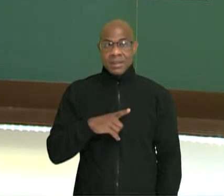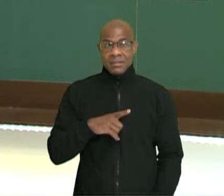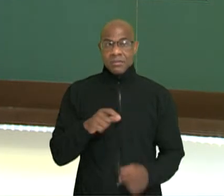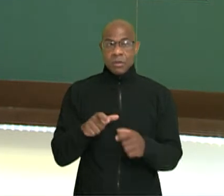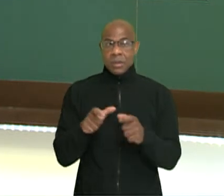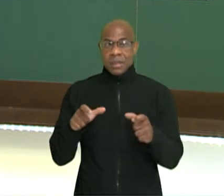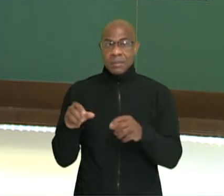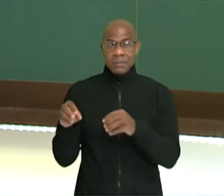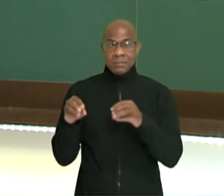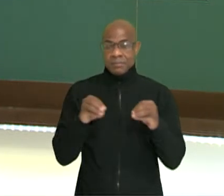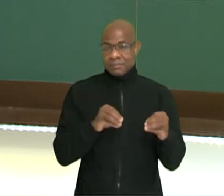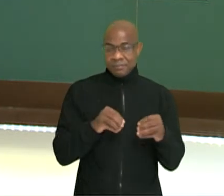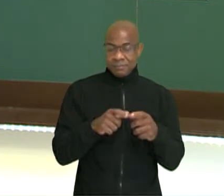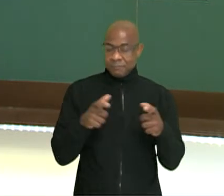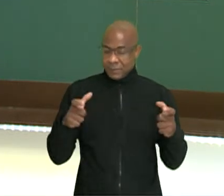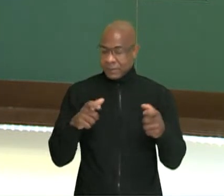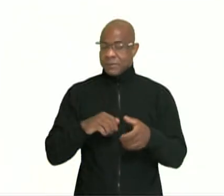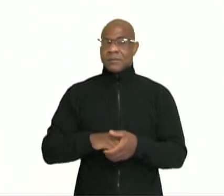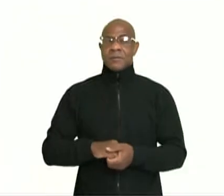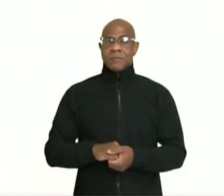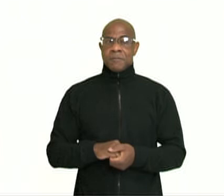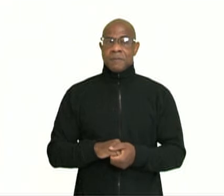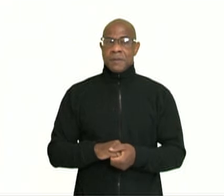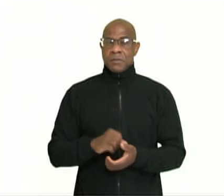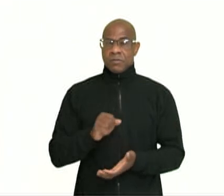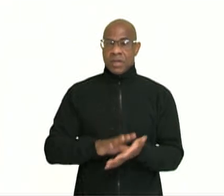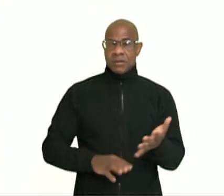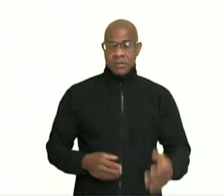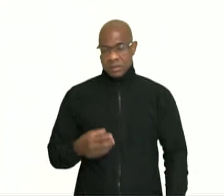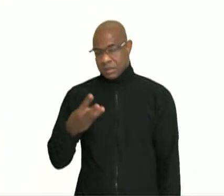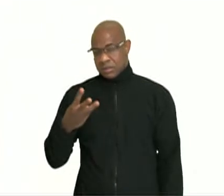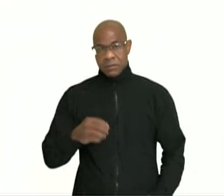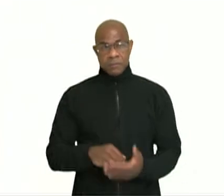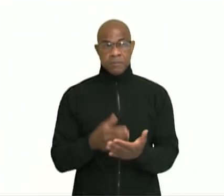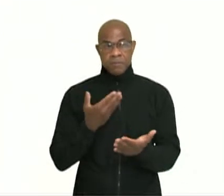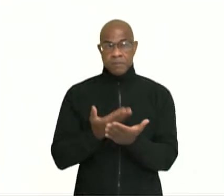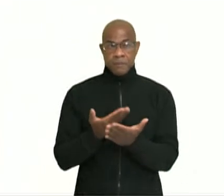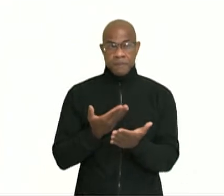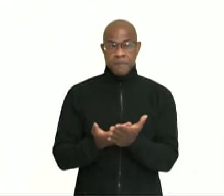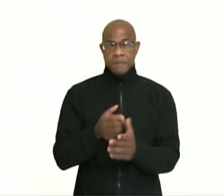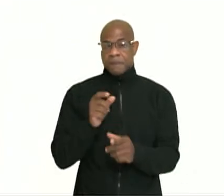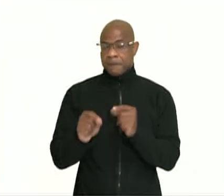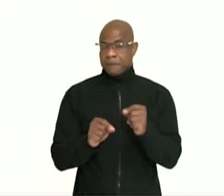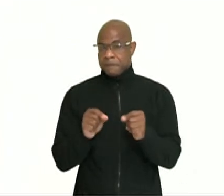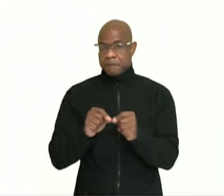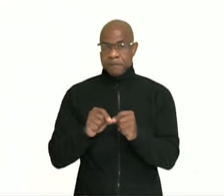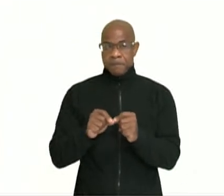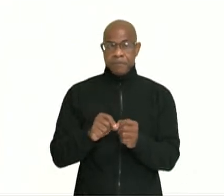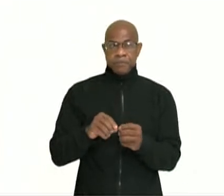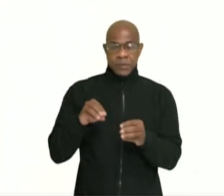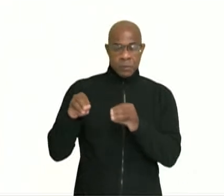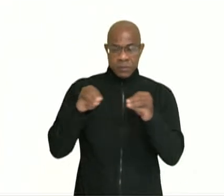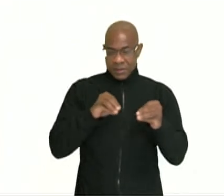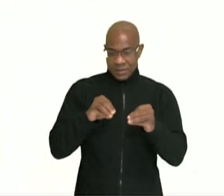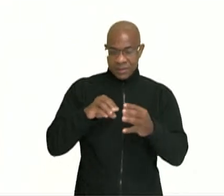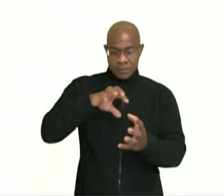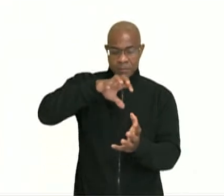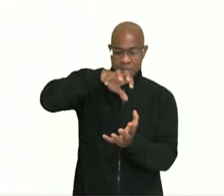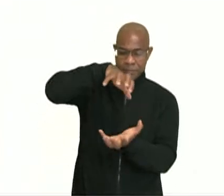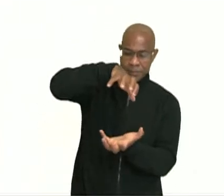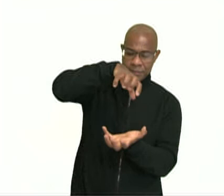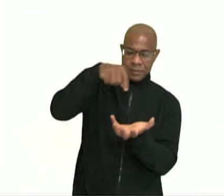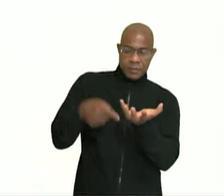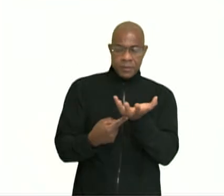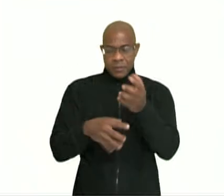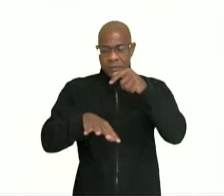grande. Atividade 3. O estudo sobre a deriva polar vem sendo feito desde 1980. Porém,